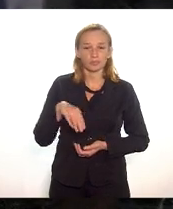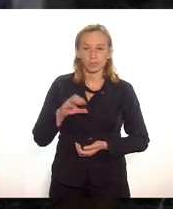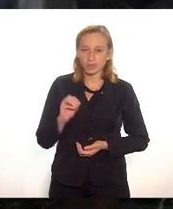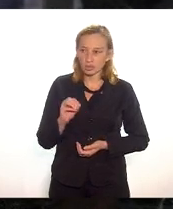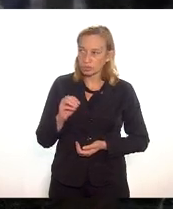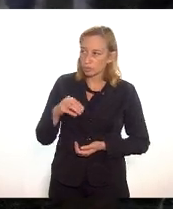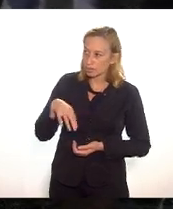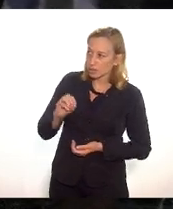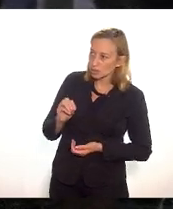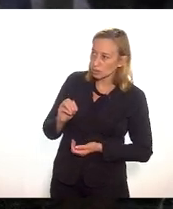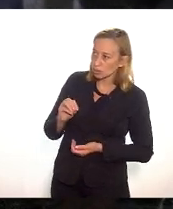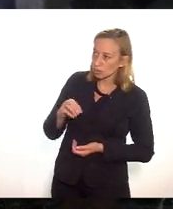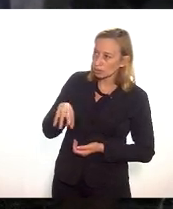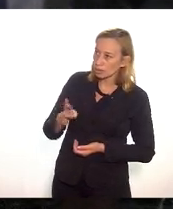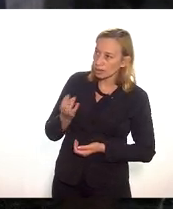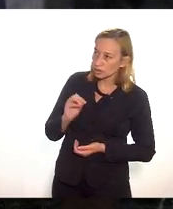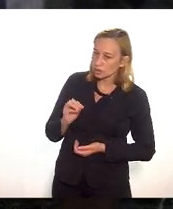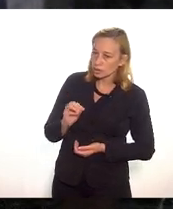Márcio.